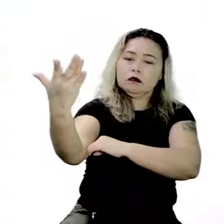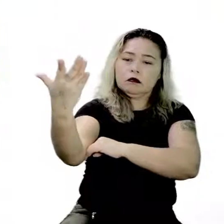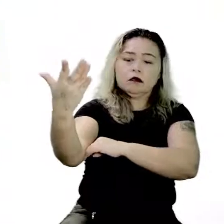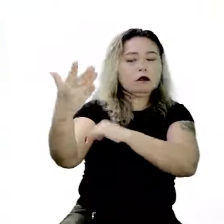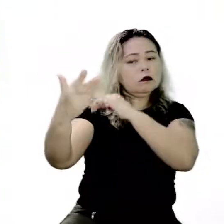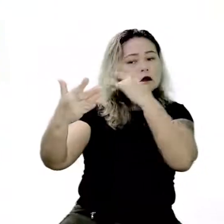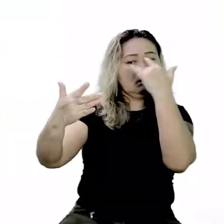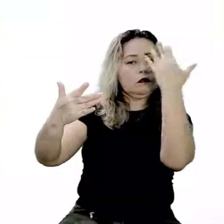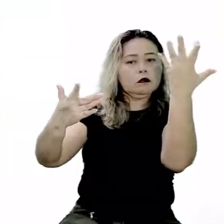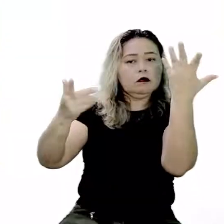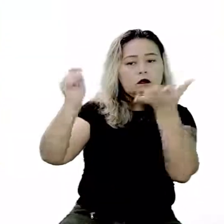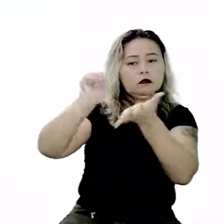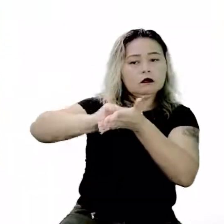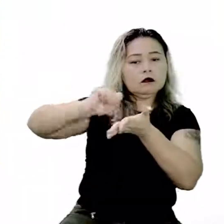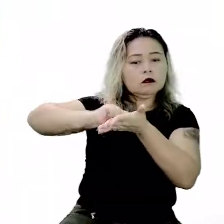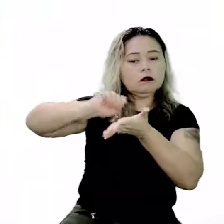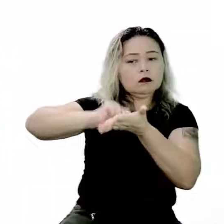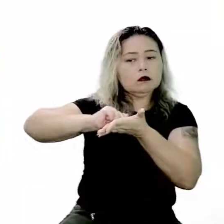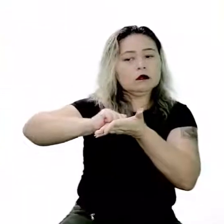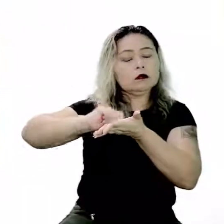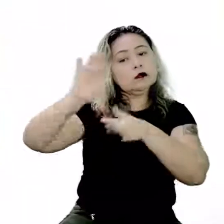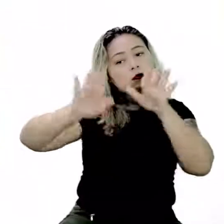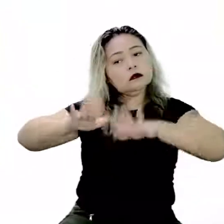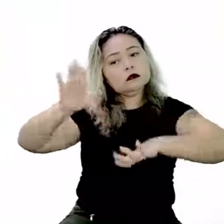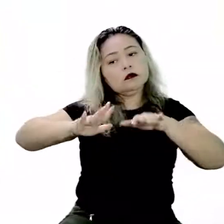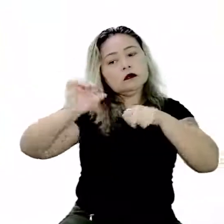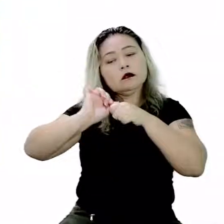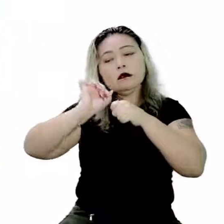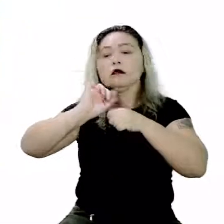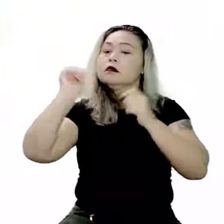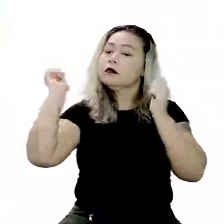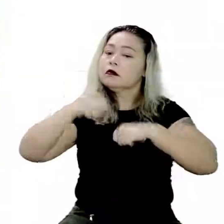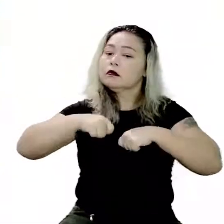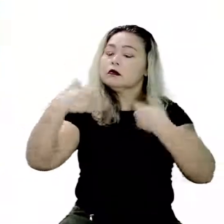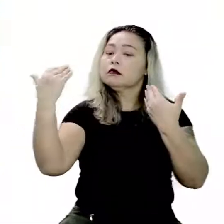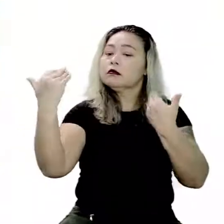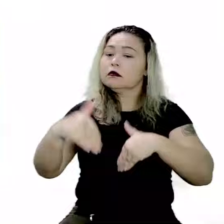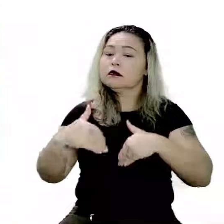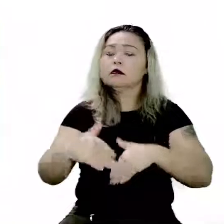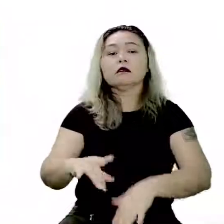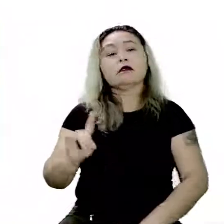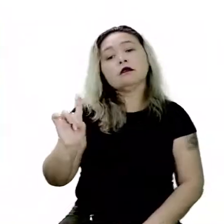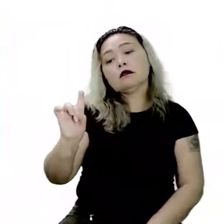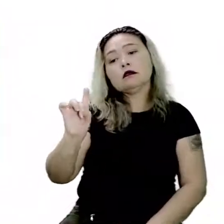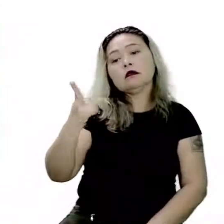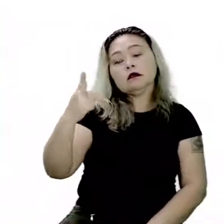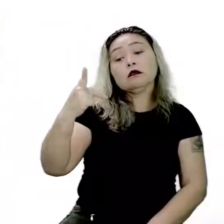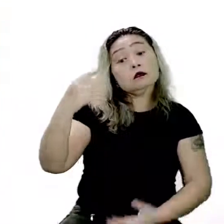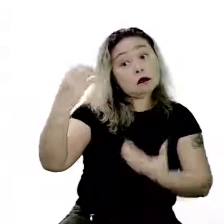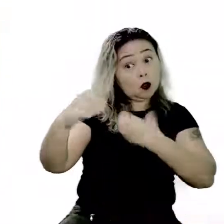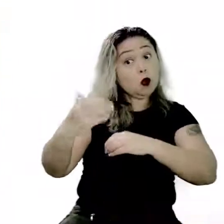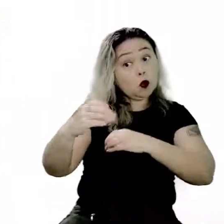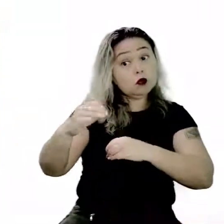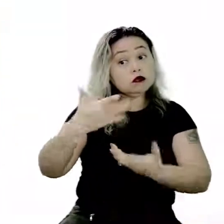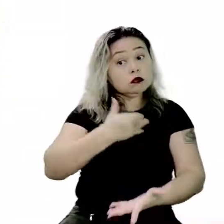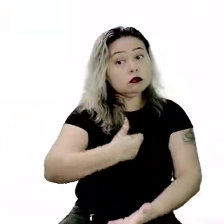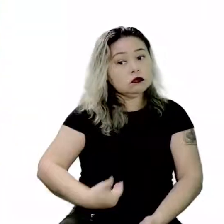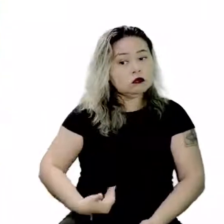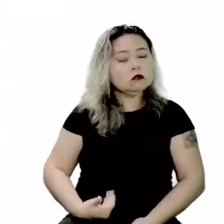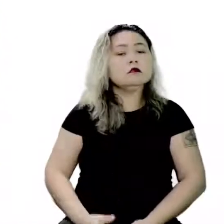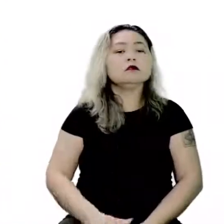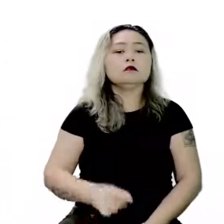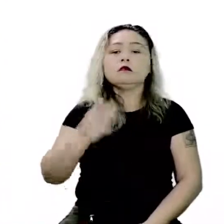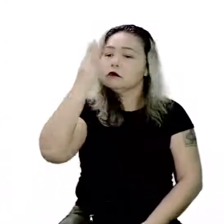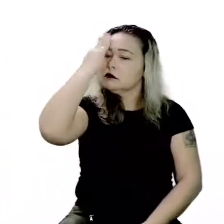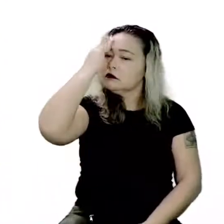isso aí que você vai poder, talvez, até levar para uma possível prova. Pode ser até de concurso público, viu? E